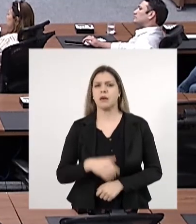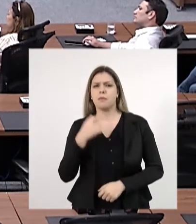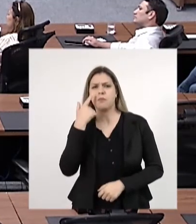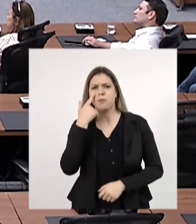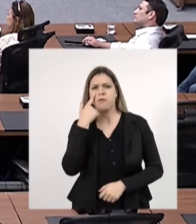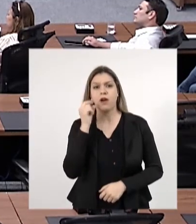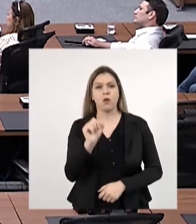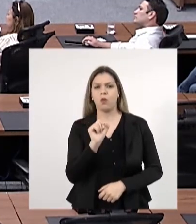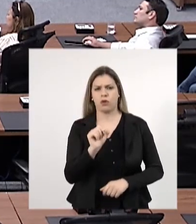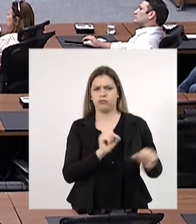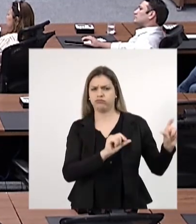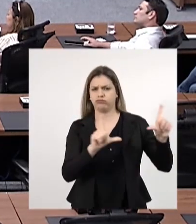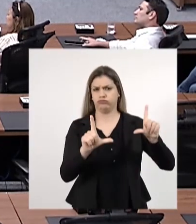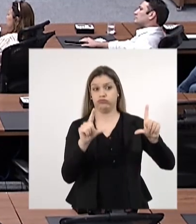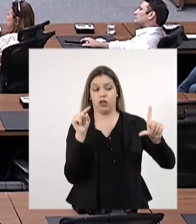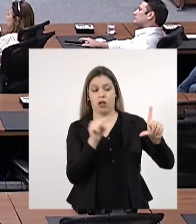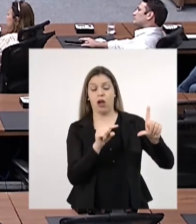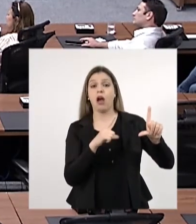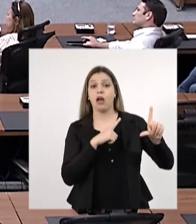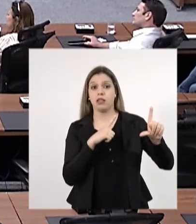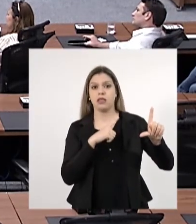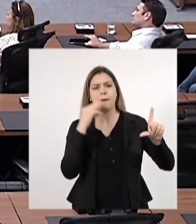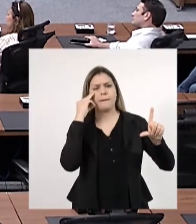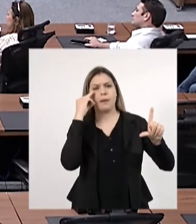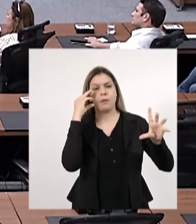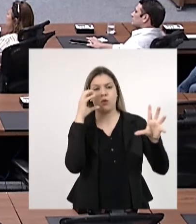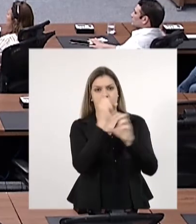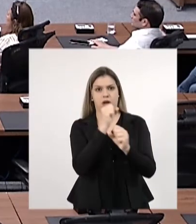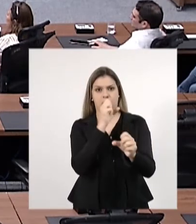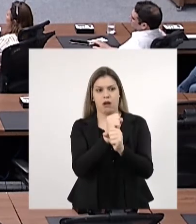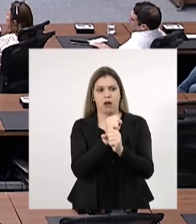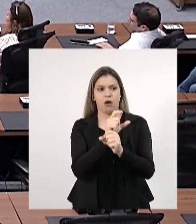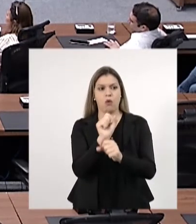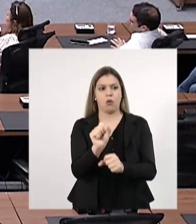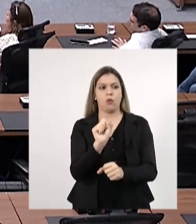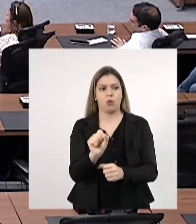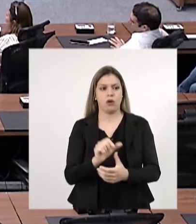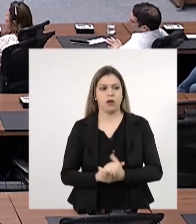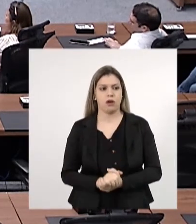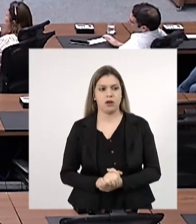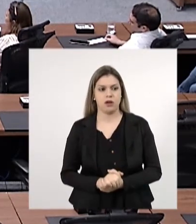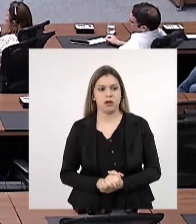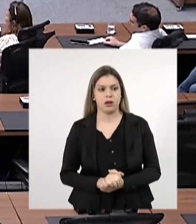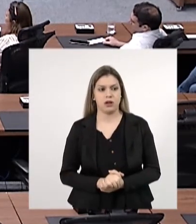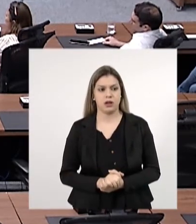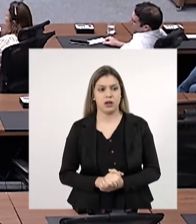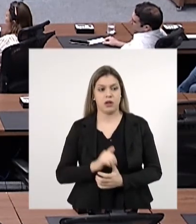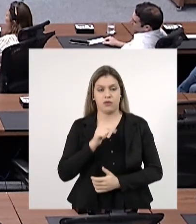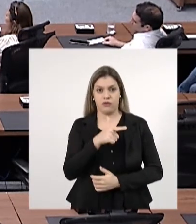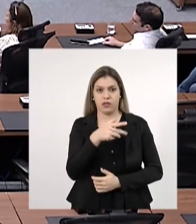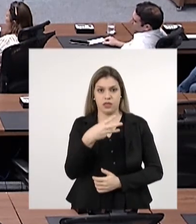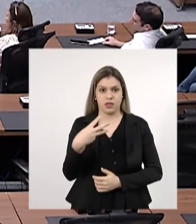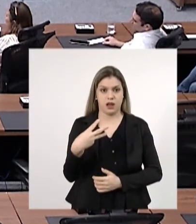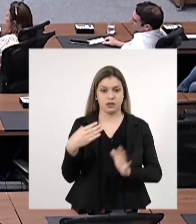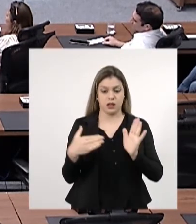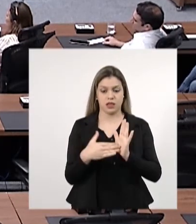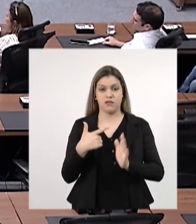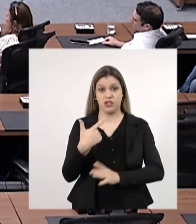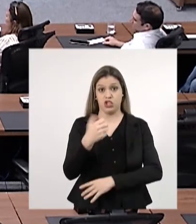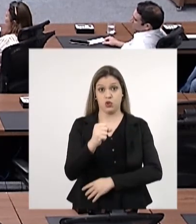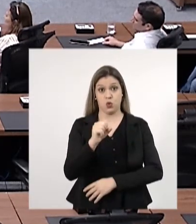Ali mostra o seguinte: toda a memória de cálculo do PAB fixo a gente fazia em cima de R$ 23 a R$